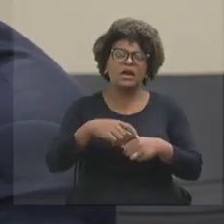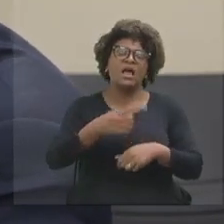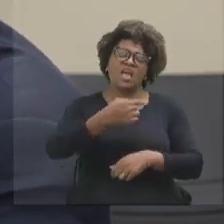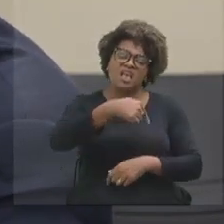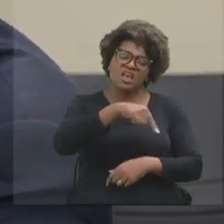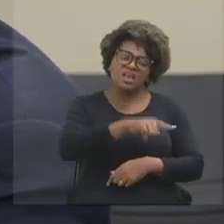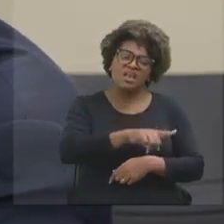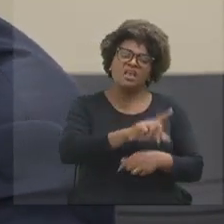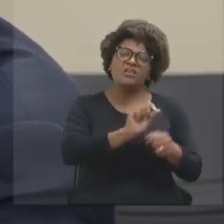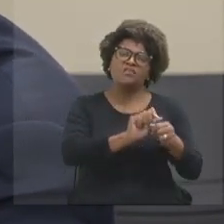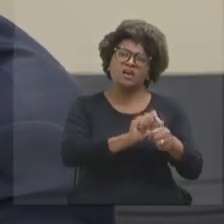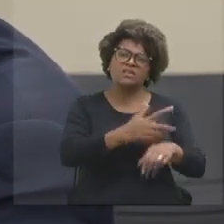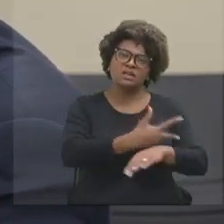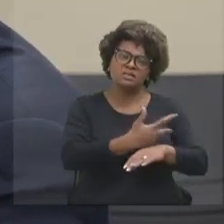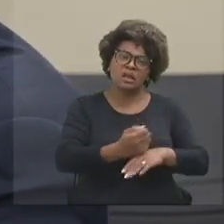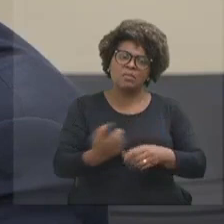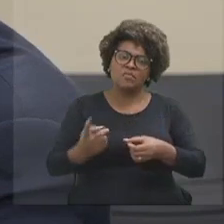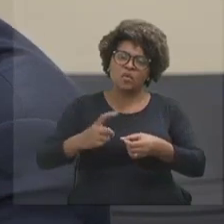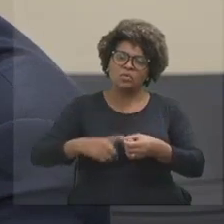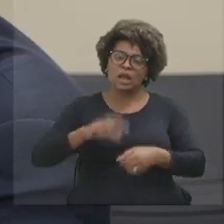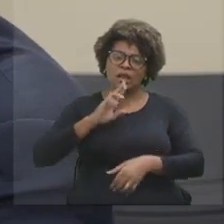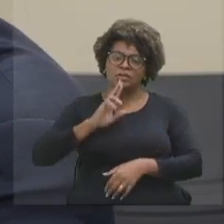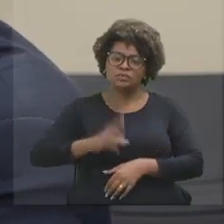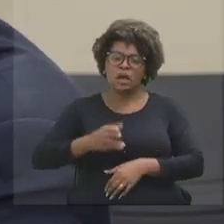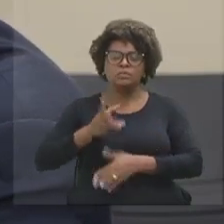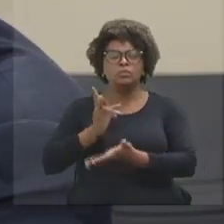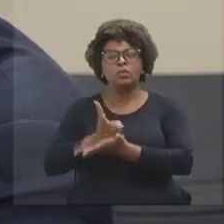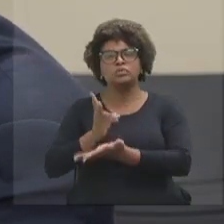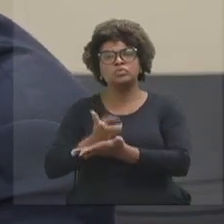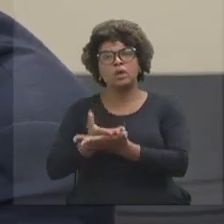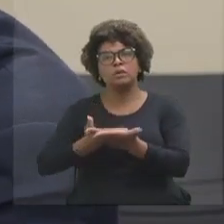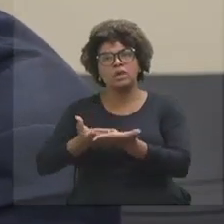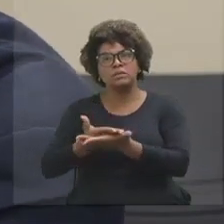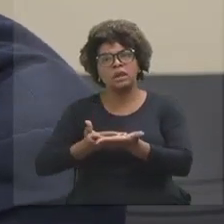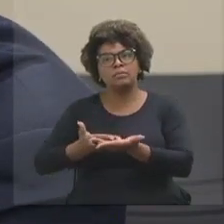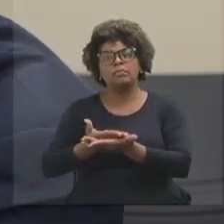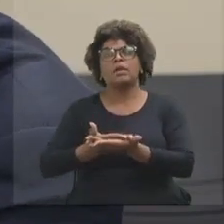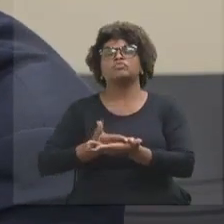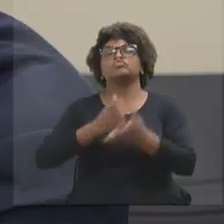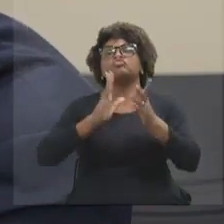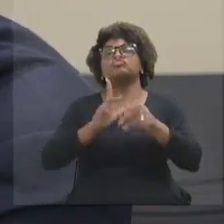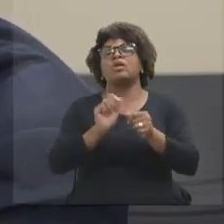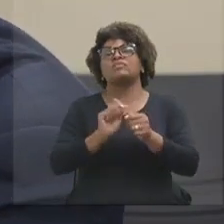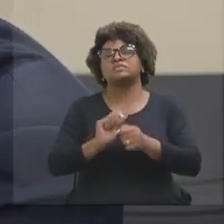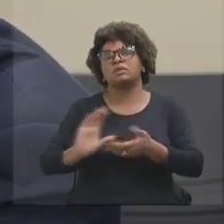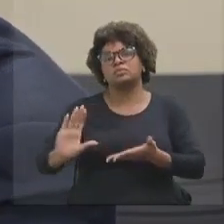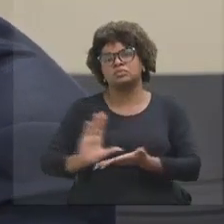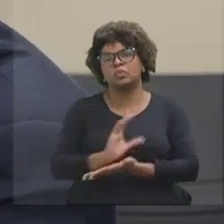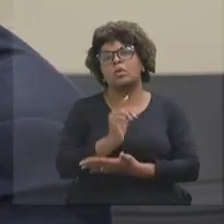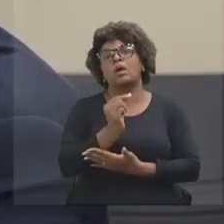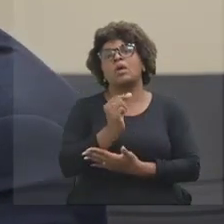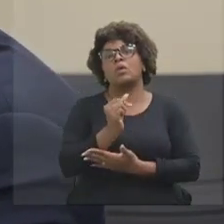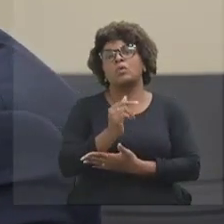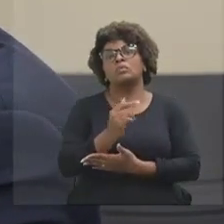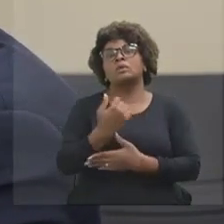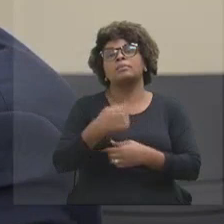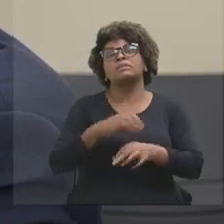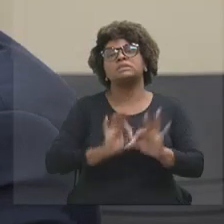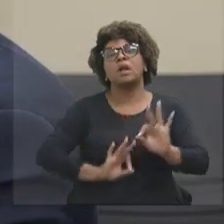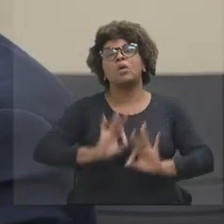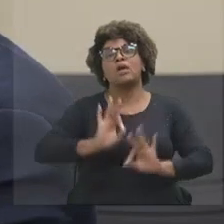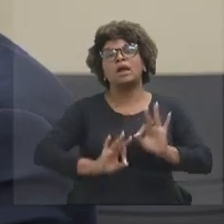exame voltar para ver resultado e continuar o tratamento Então já colocamos o recurso e agora nós estamos organizando a rede e vai ser